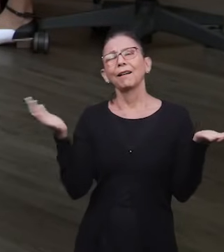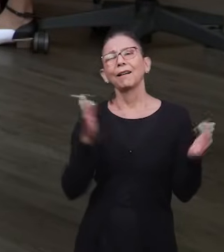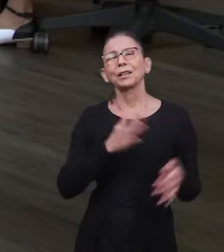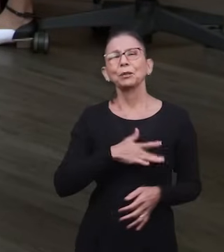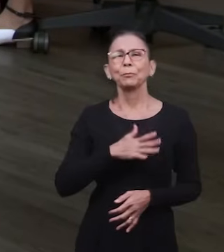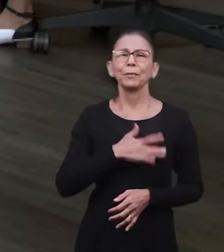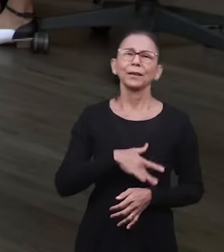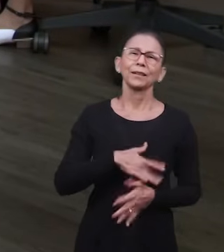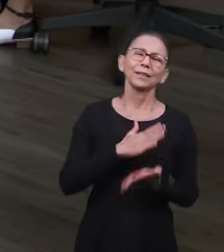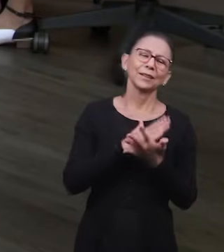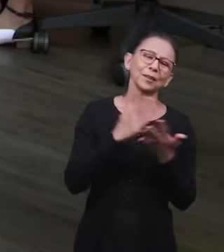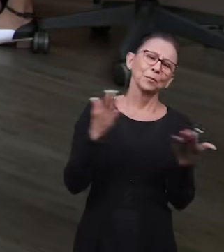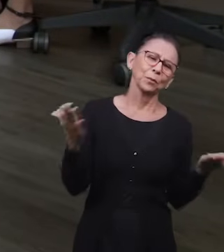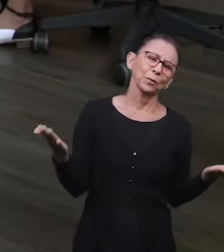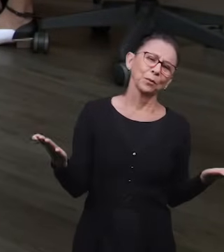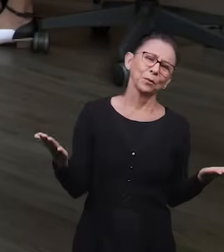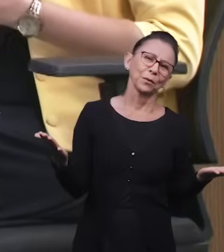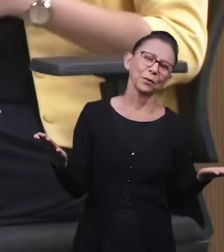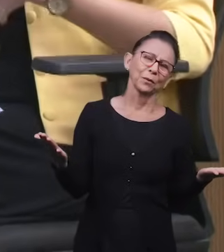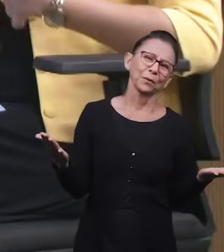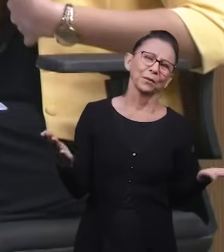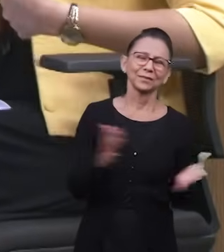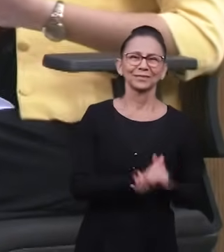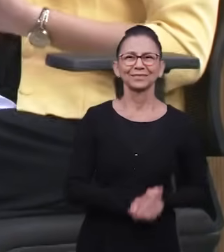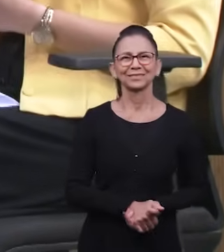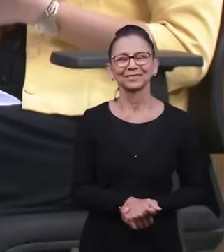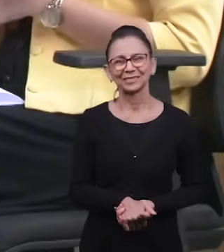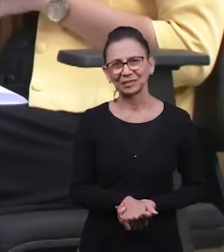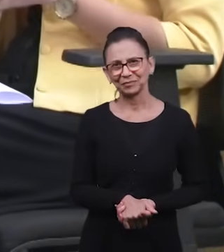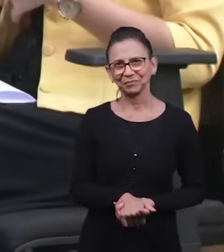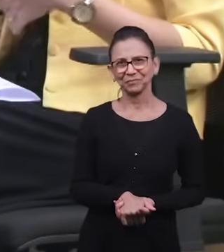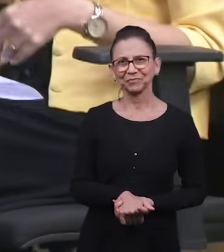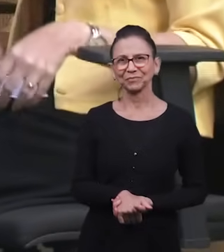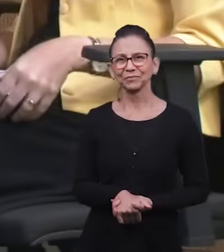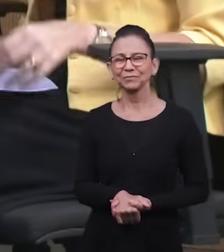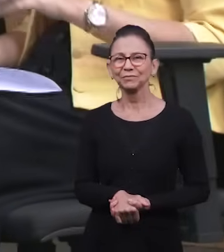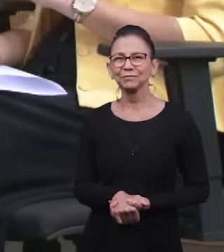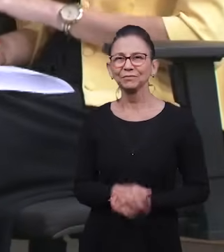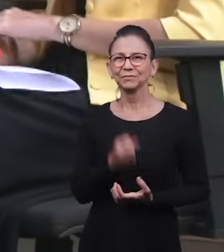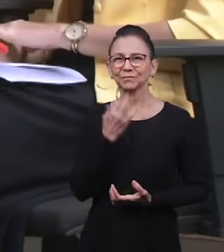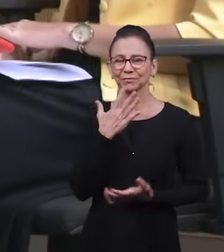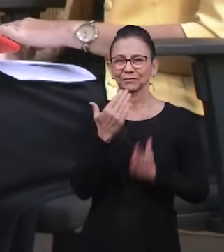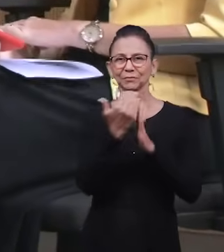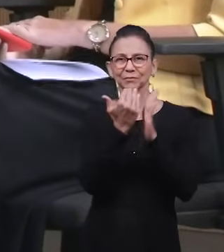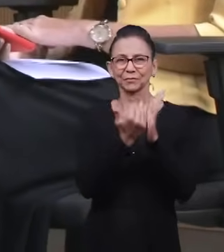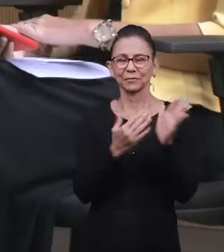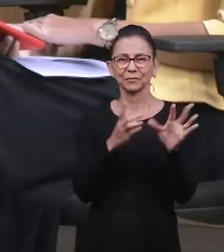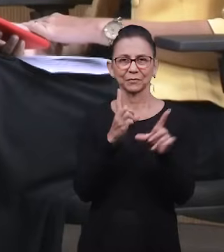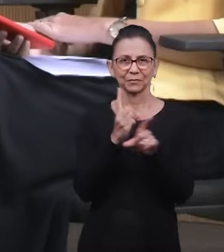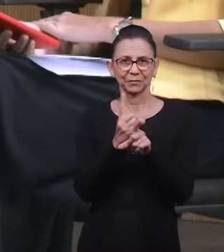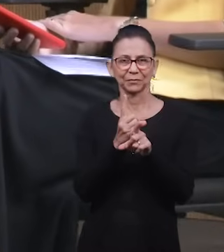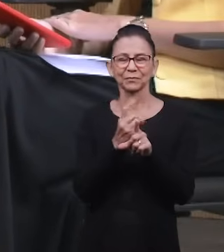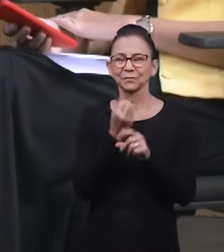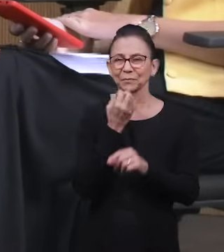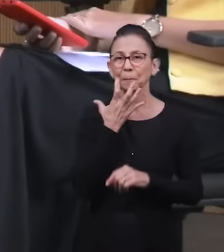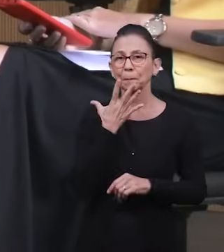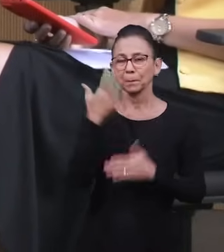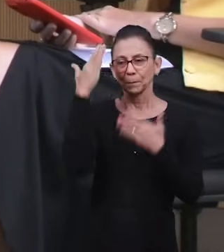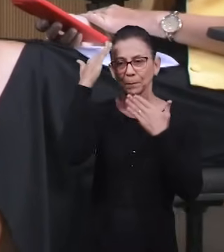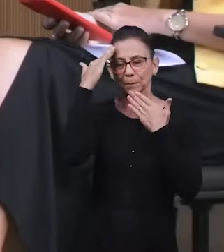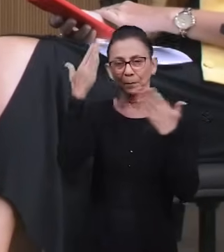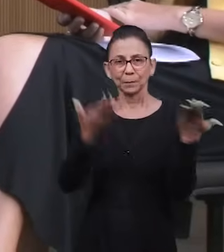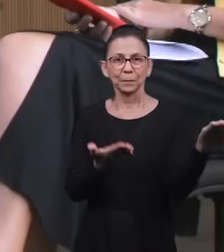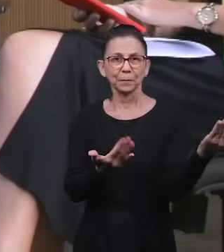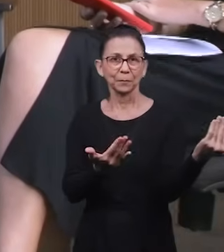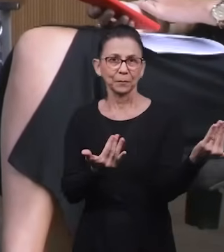acabou, que pena, mas é a sensação que dá, porque o programa foi muito bom, né? Esse encontro com vocês foi